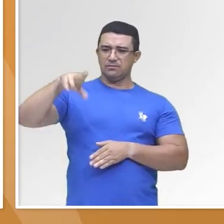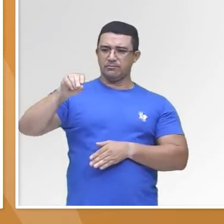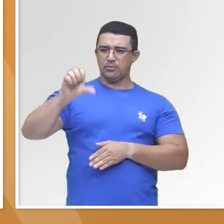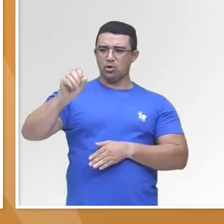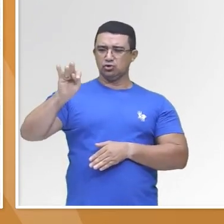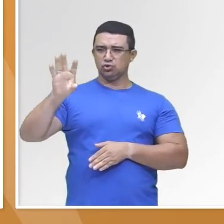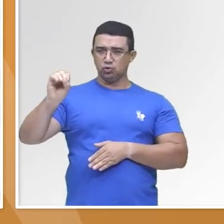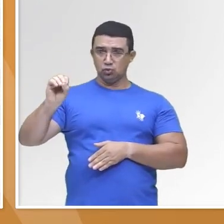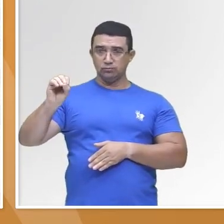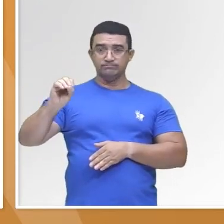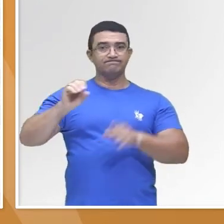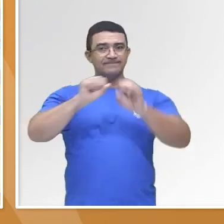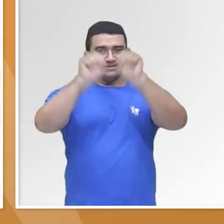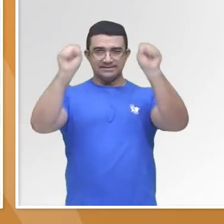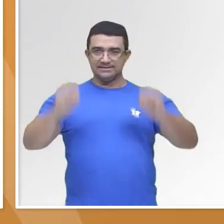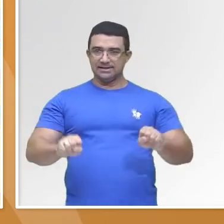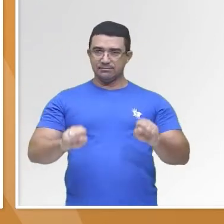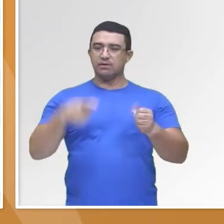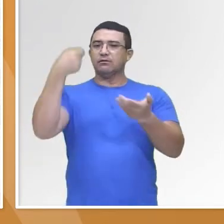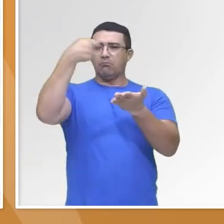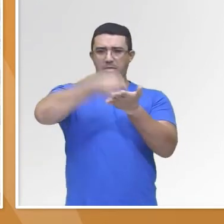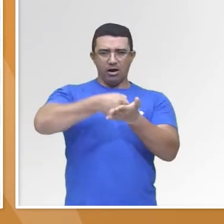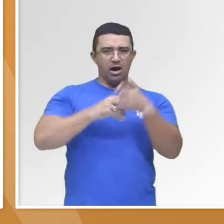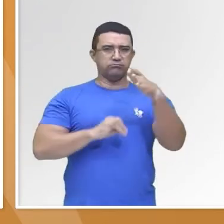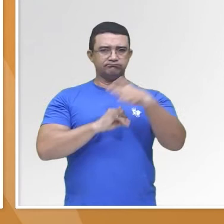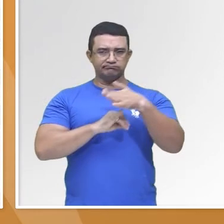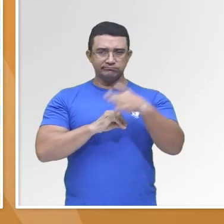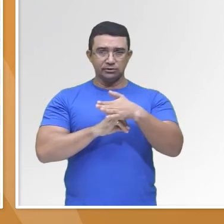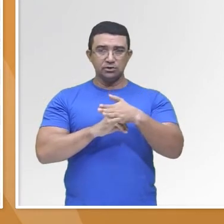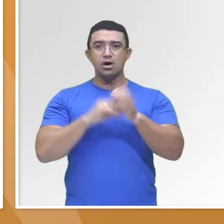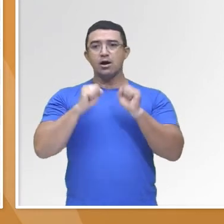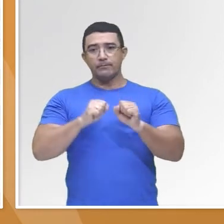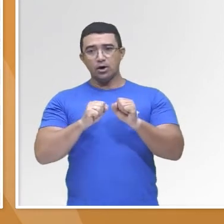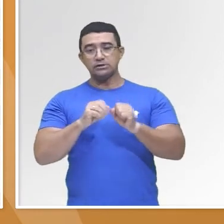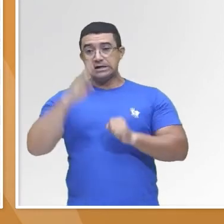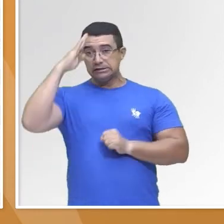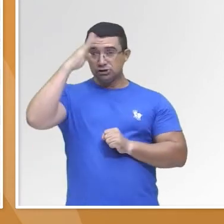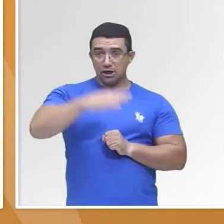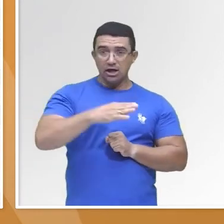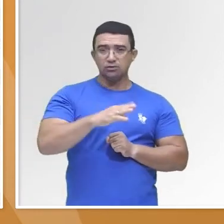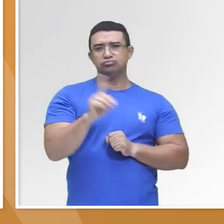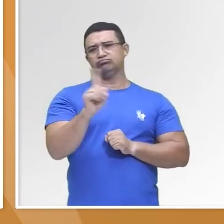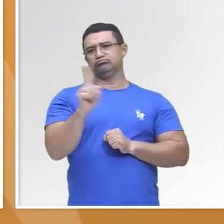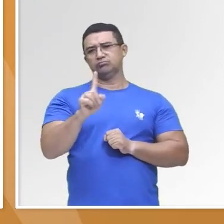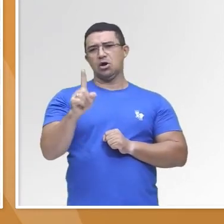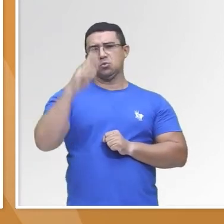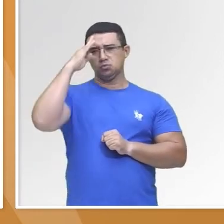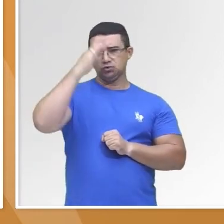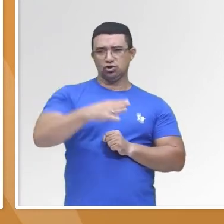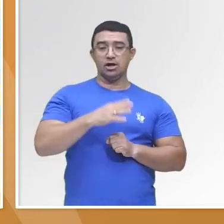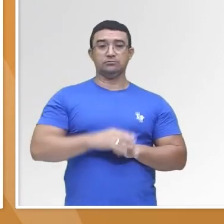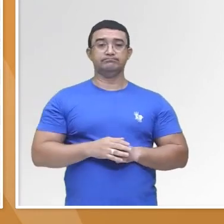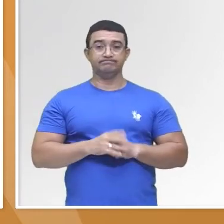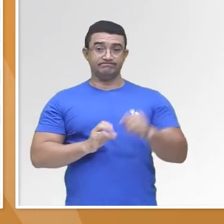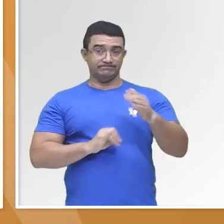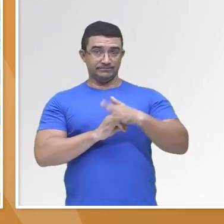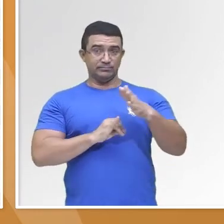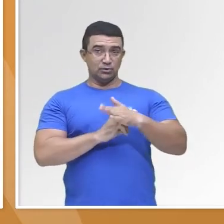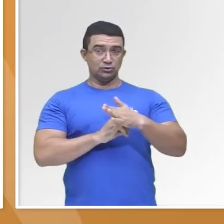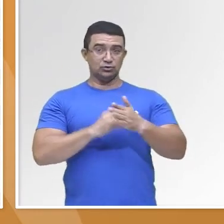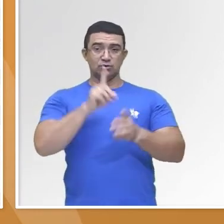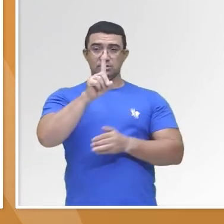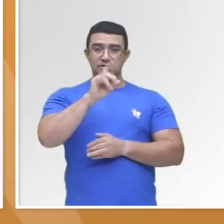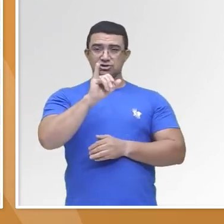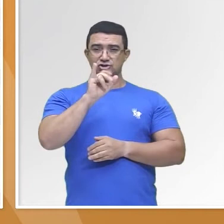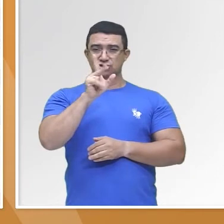tributário. O imposto podendo ser direto ou indireto. O imposto direto é aquele, né, que